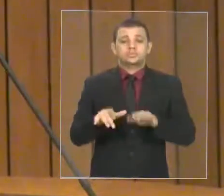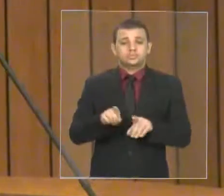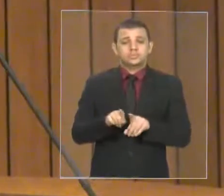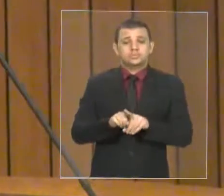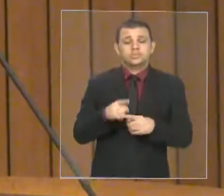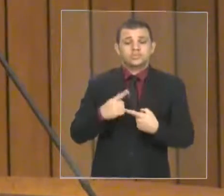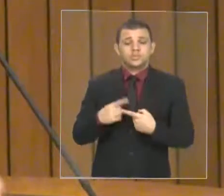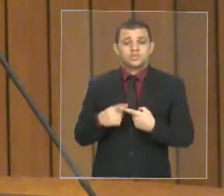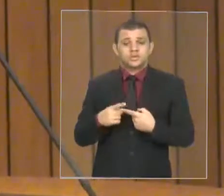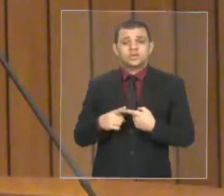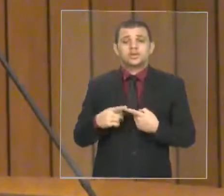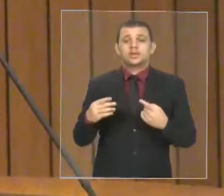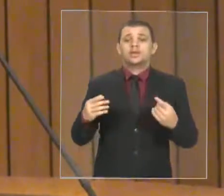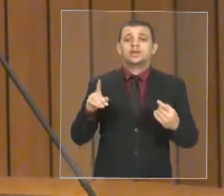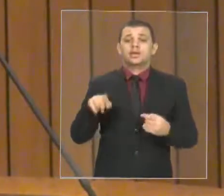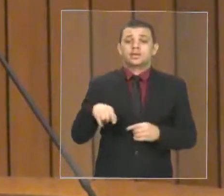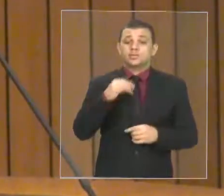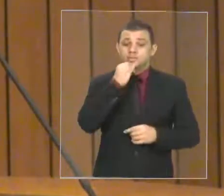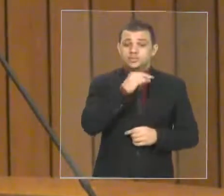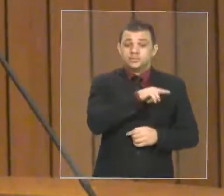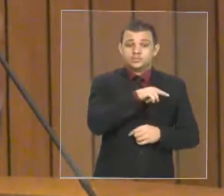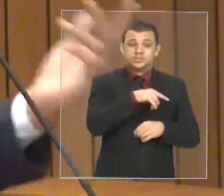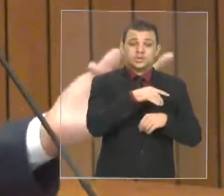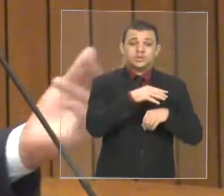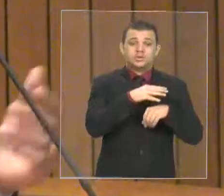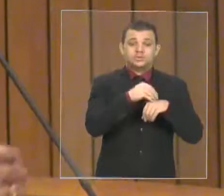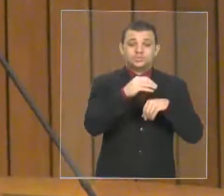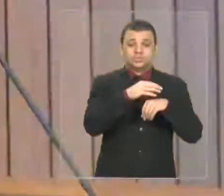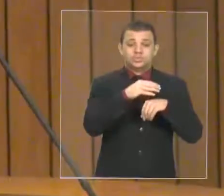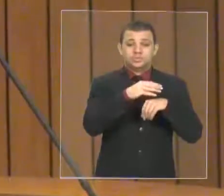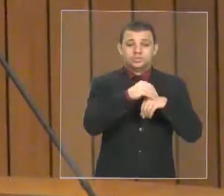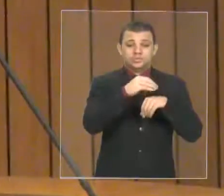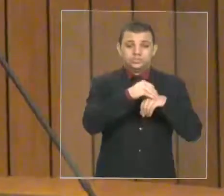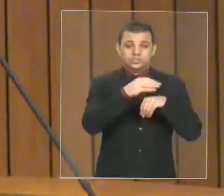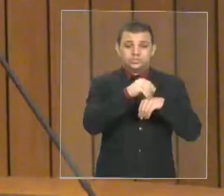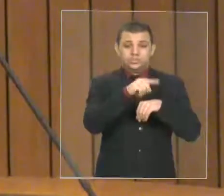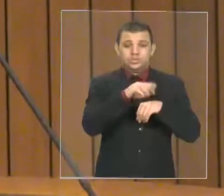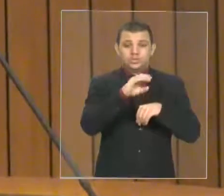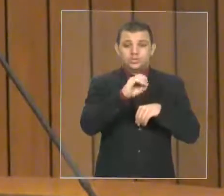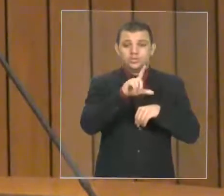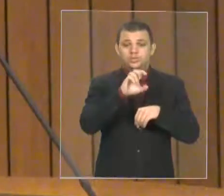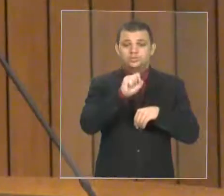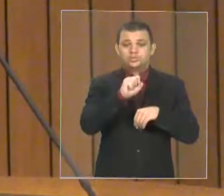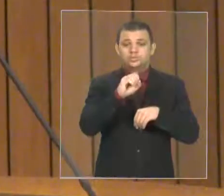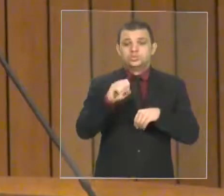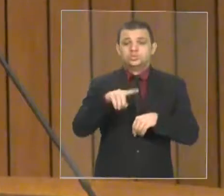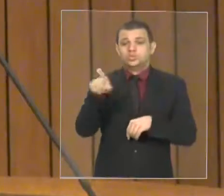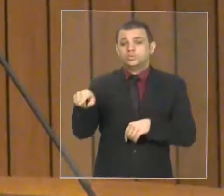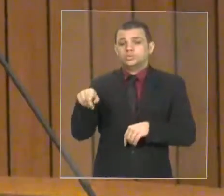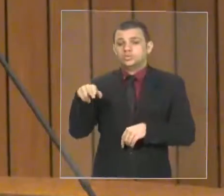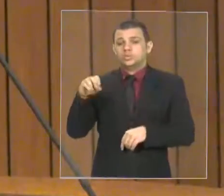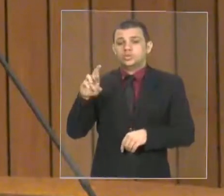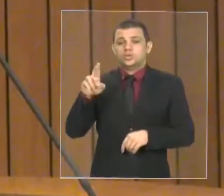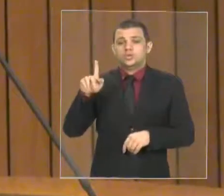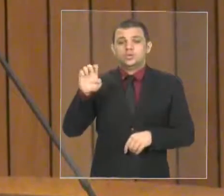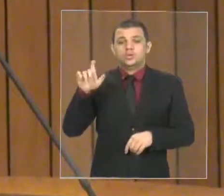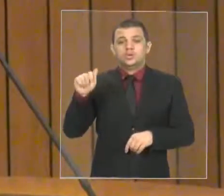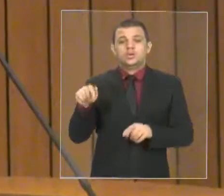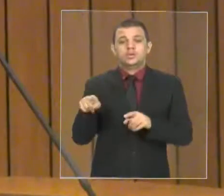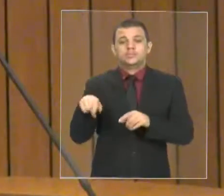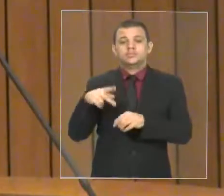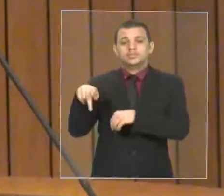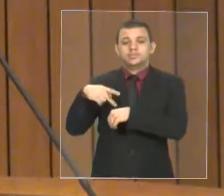Oslo como Estocolmo, ficar em torno de 500 quilômetros, um de distância para o outro. Ele